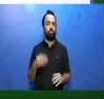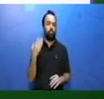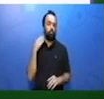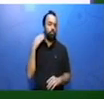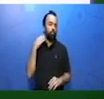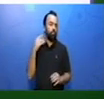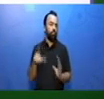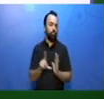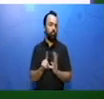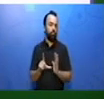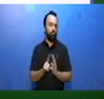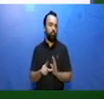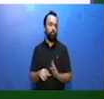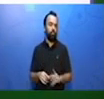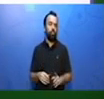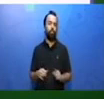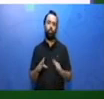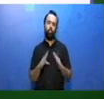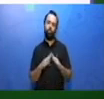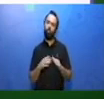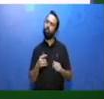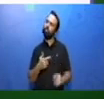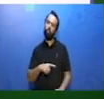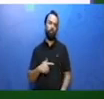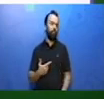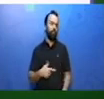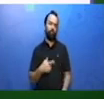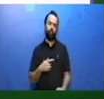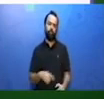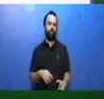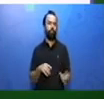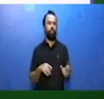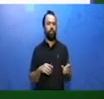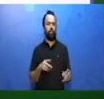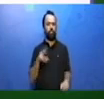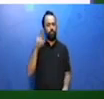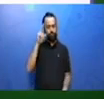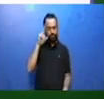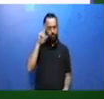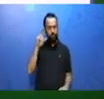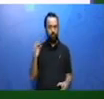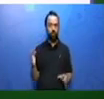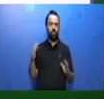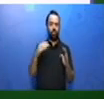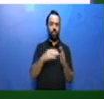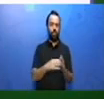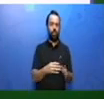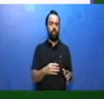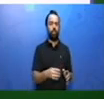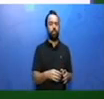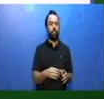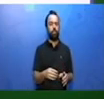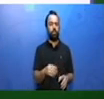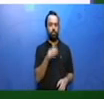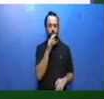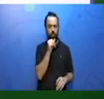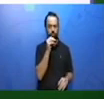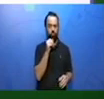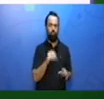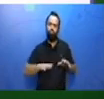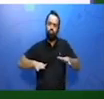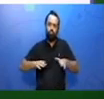há residências. De segunda-feira a sábado, o movimento de pessoas e carros é